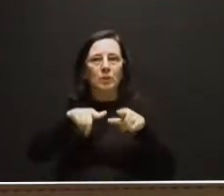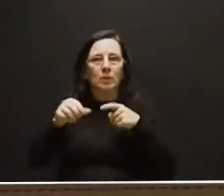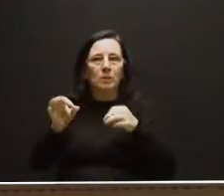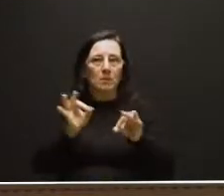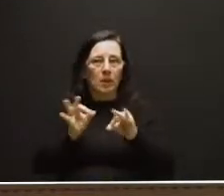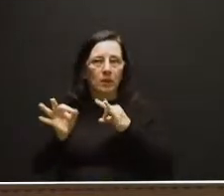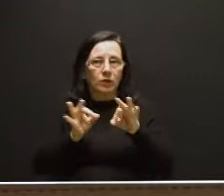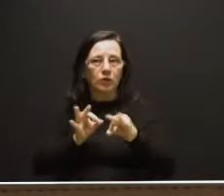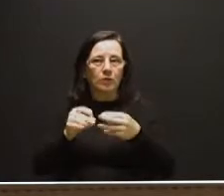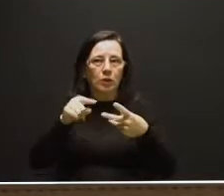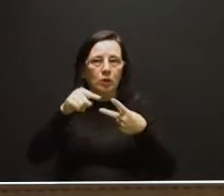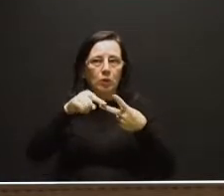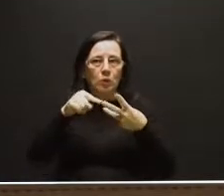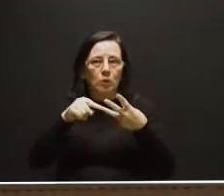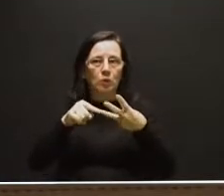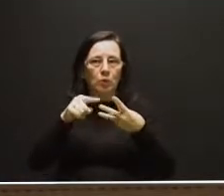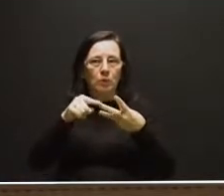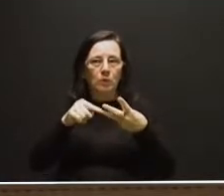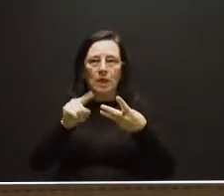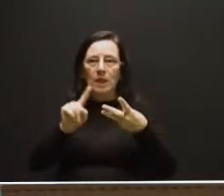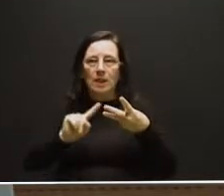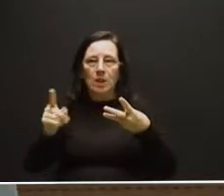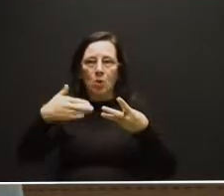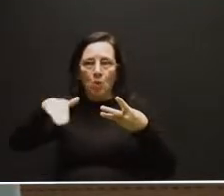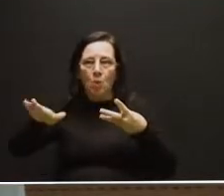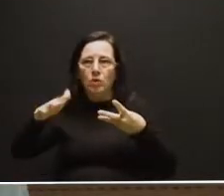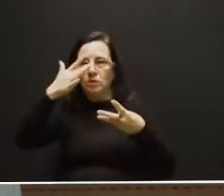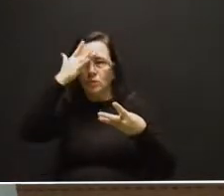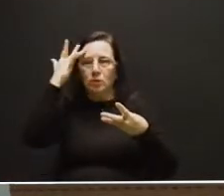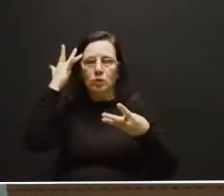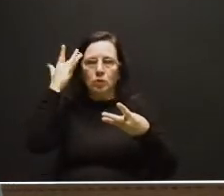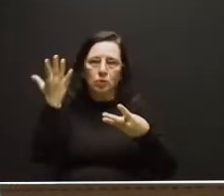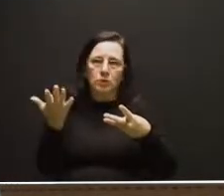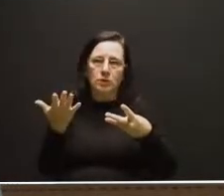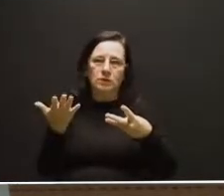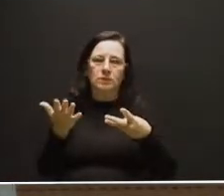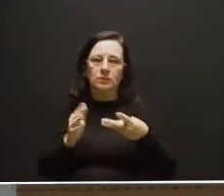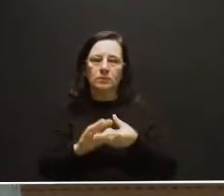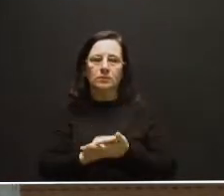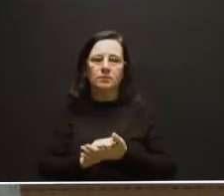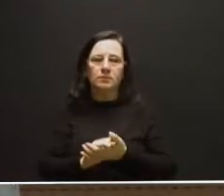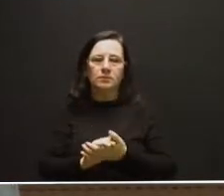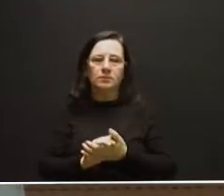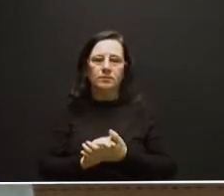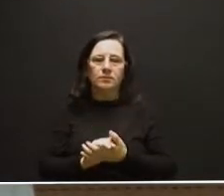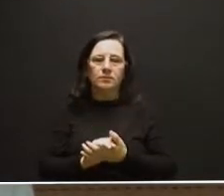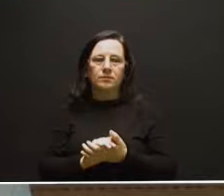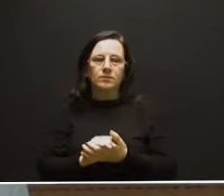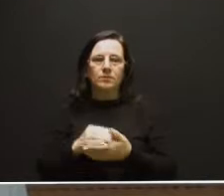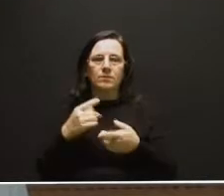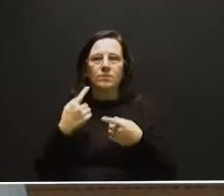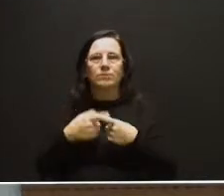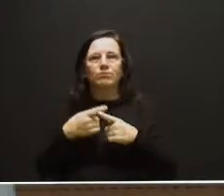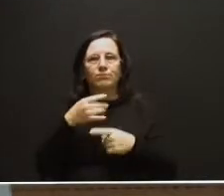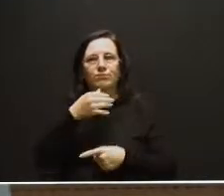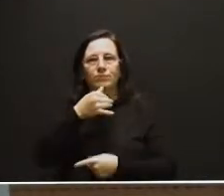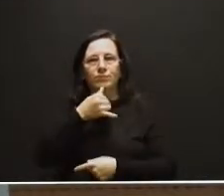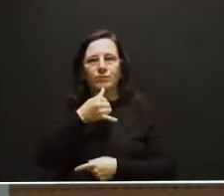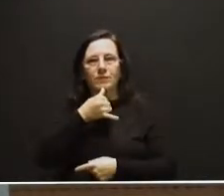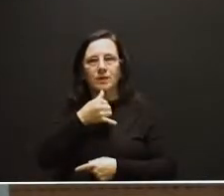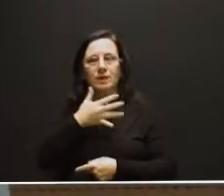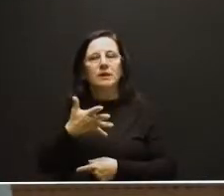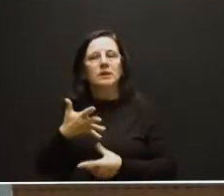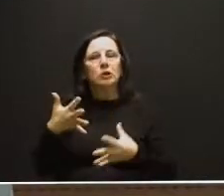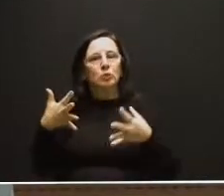e deixa as duas pastas que não é dele para que outras pessoas ocupem porquê porque infelizmente está trazendo